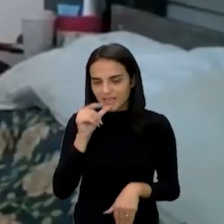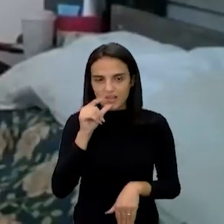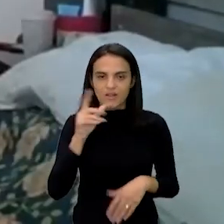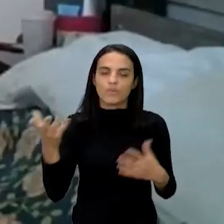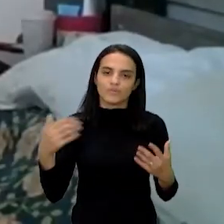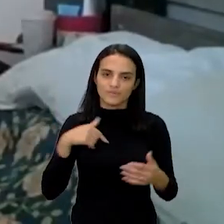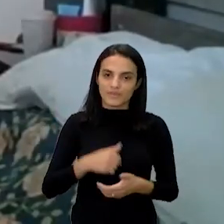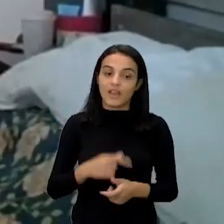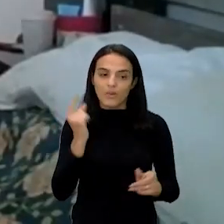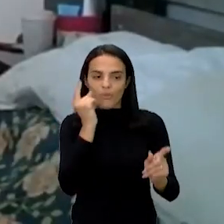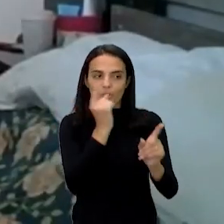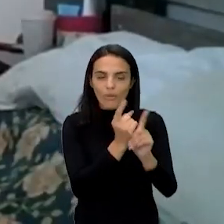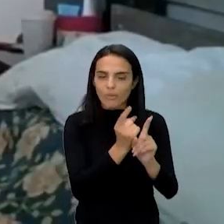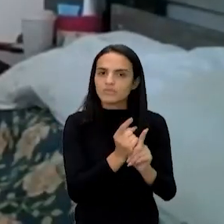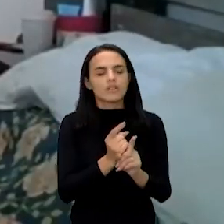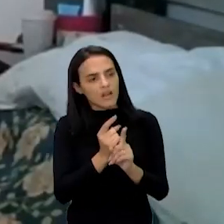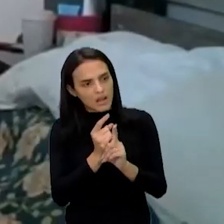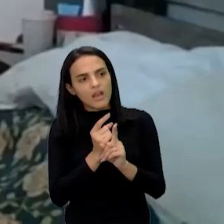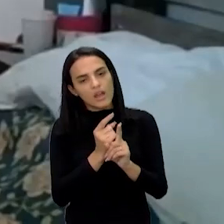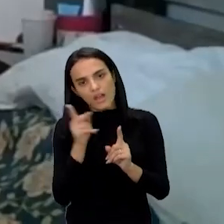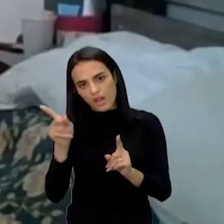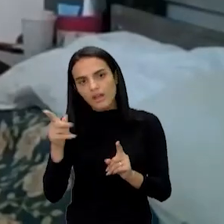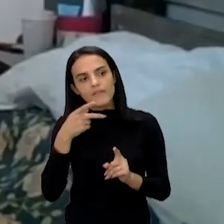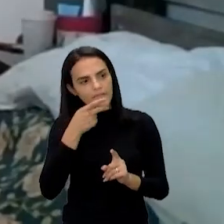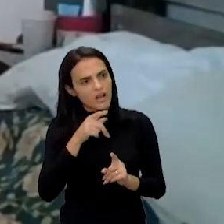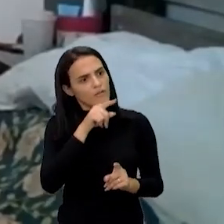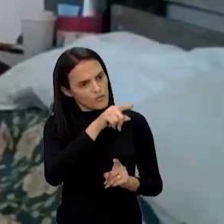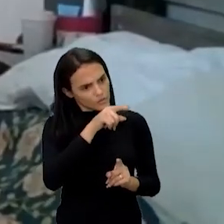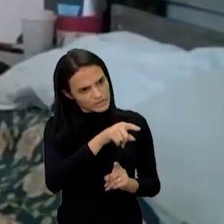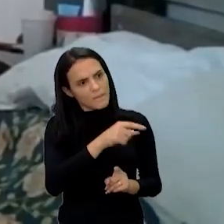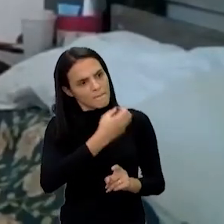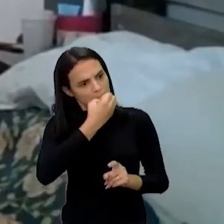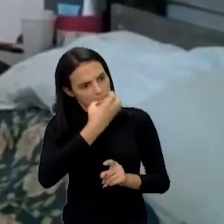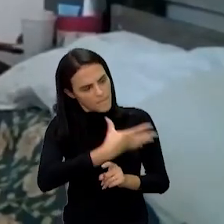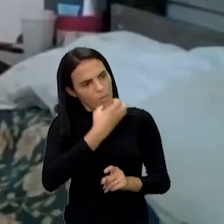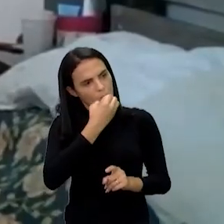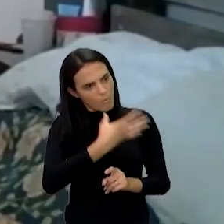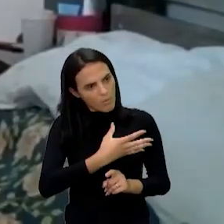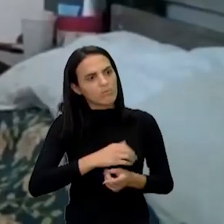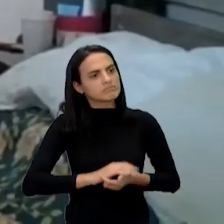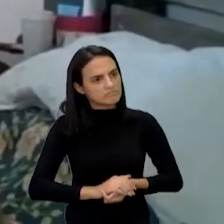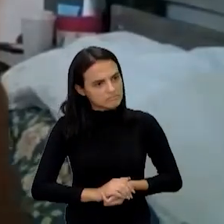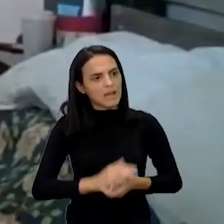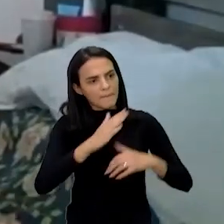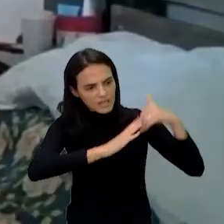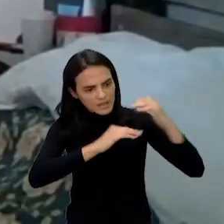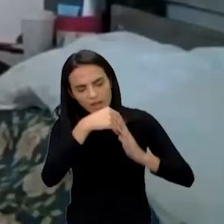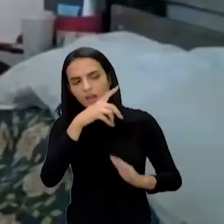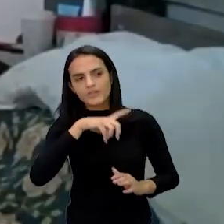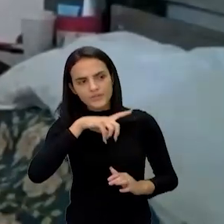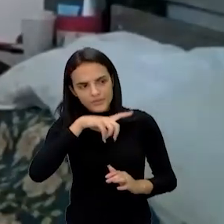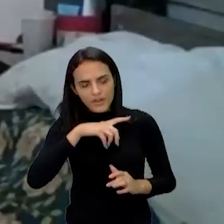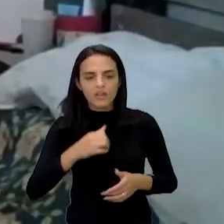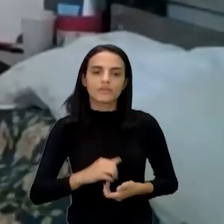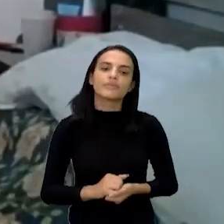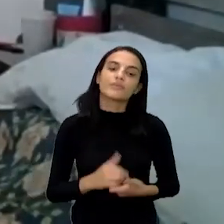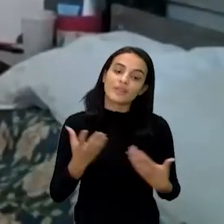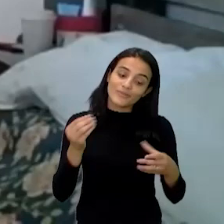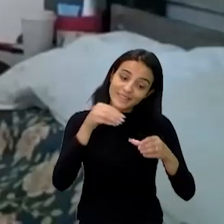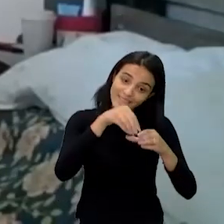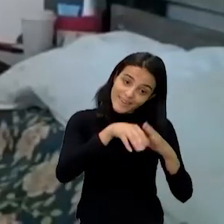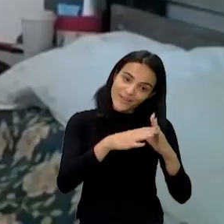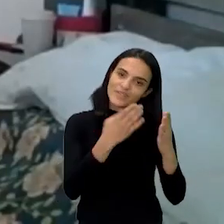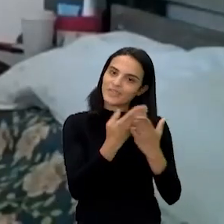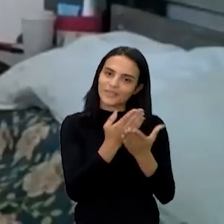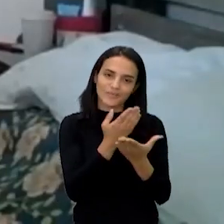né, da minha capacidade para o esporte. Porém, na escola, as coisas, dentro da sala de aula, as coisas